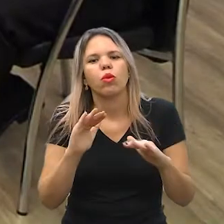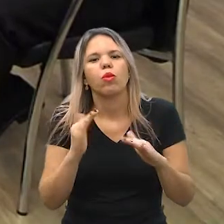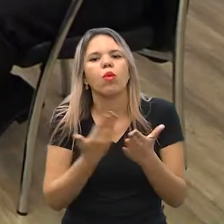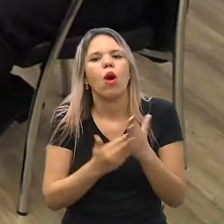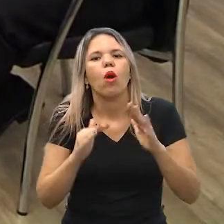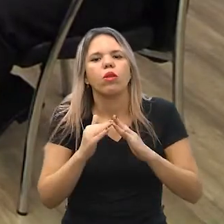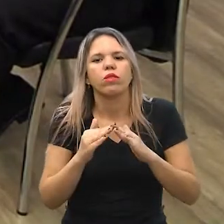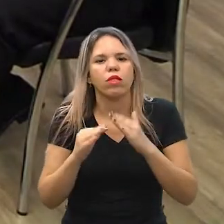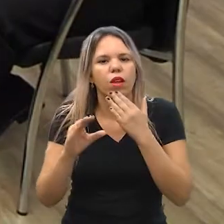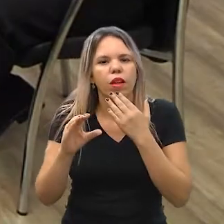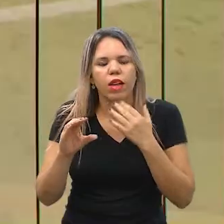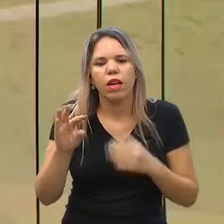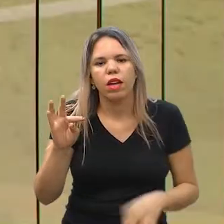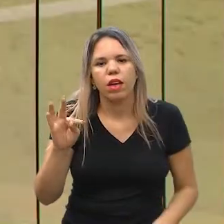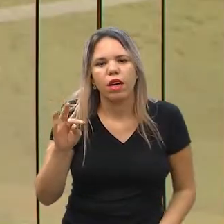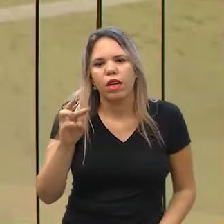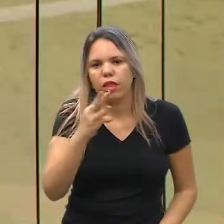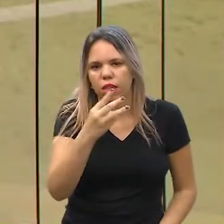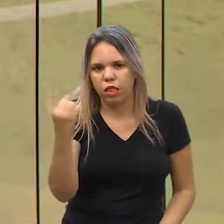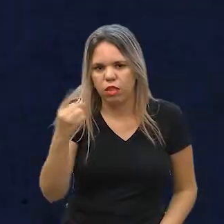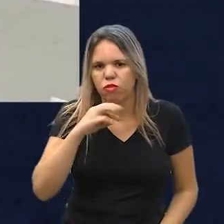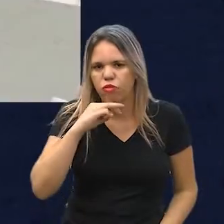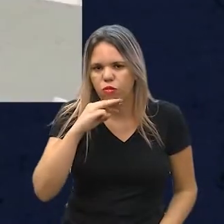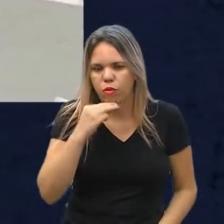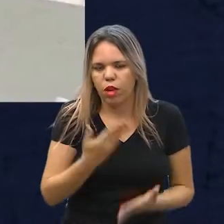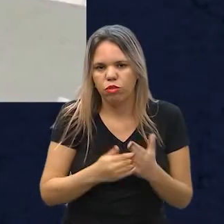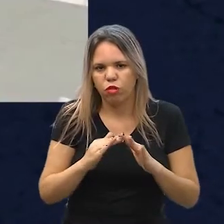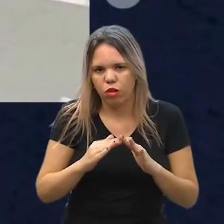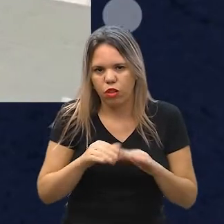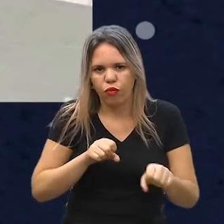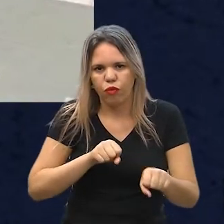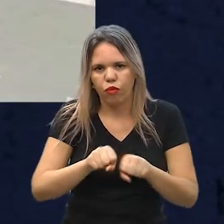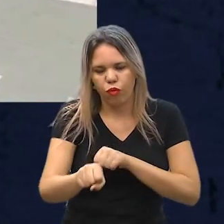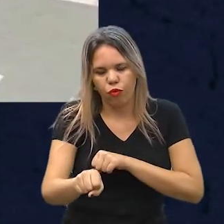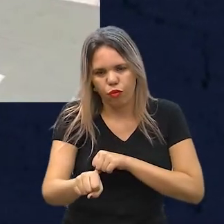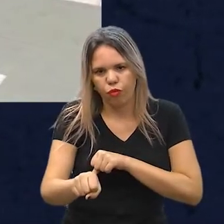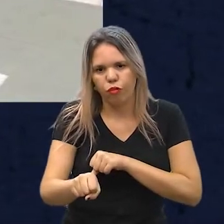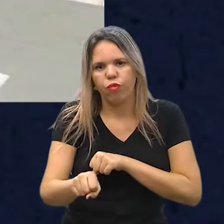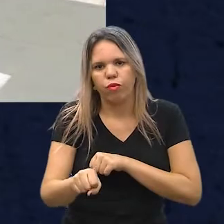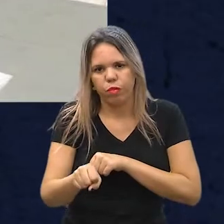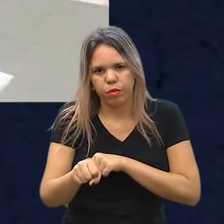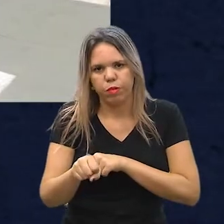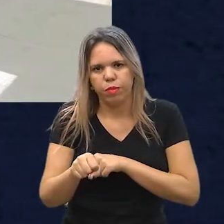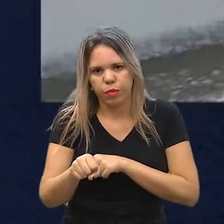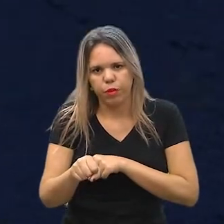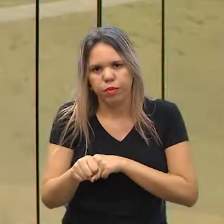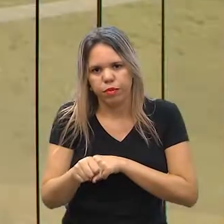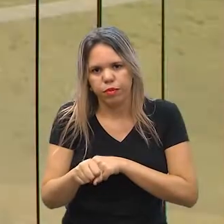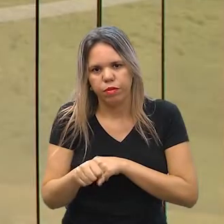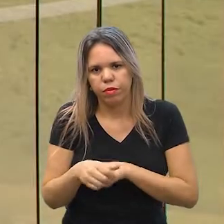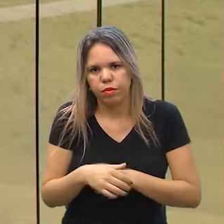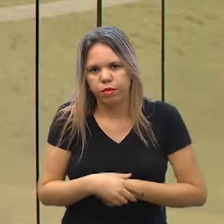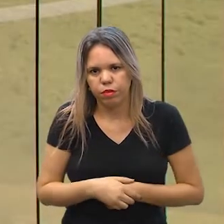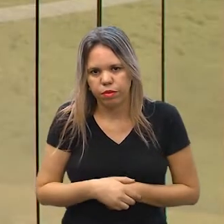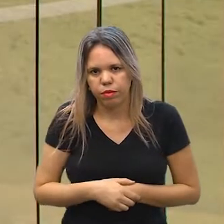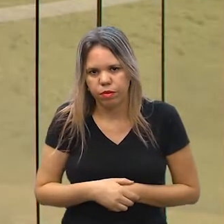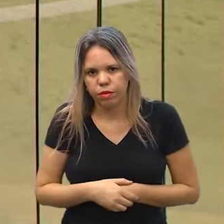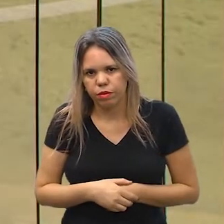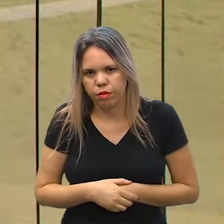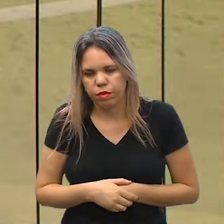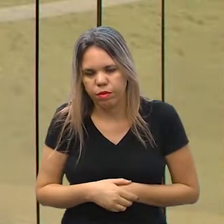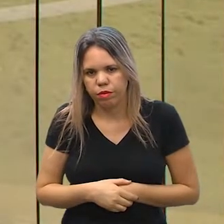quais colégios? Estudei no Colégio 31 de Março. Estudei, me formei no Colégio 31 de Março